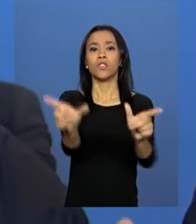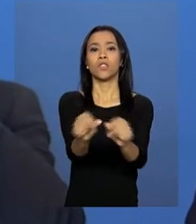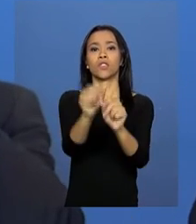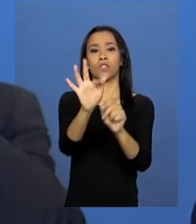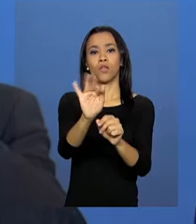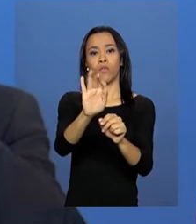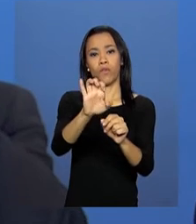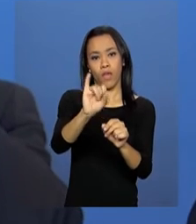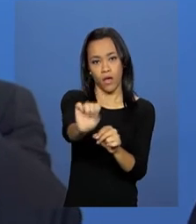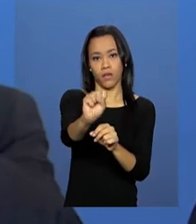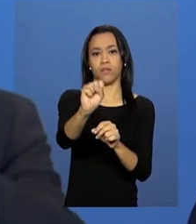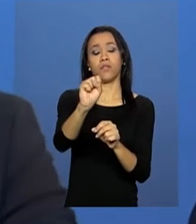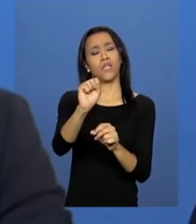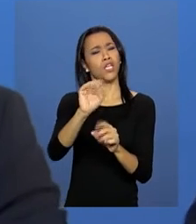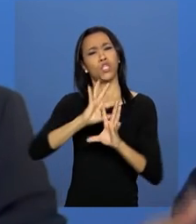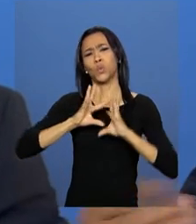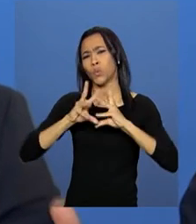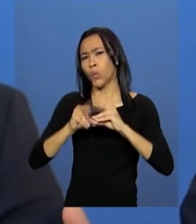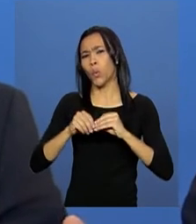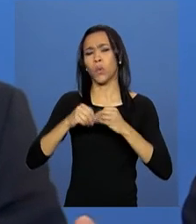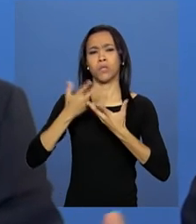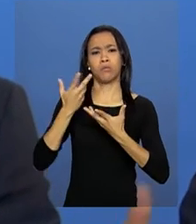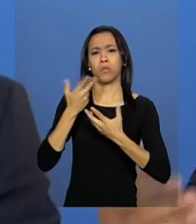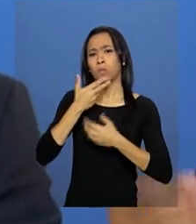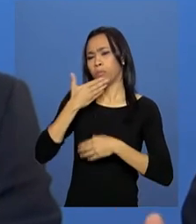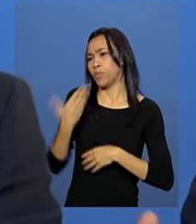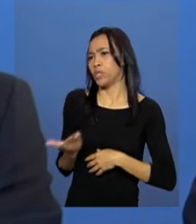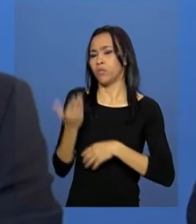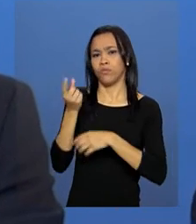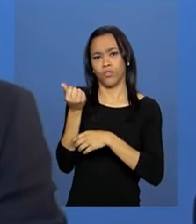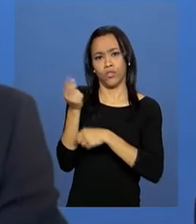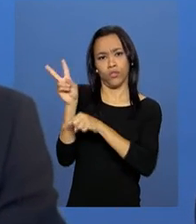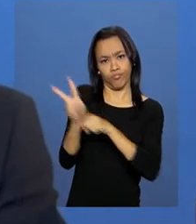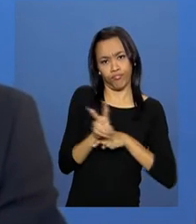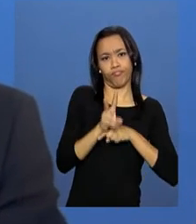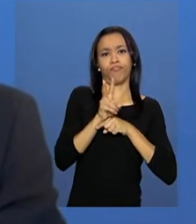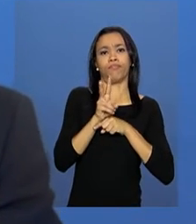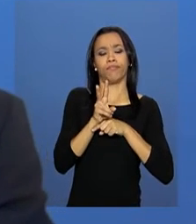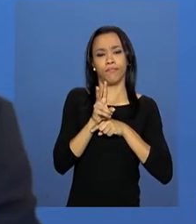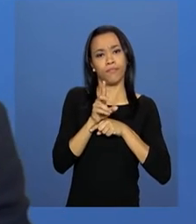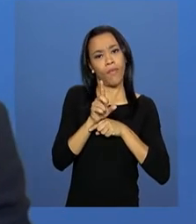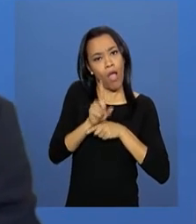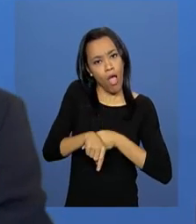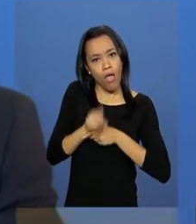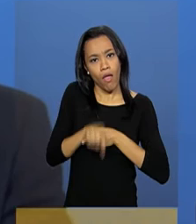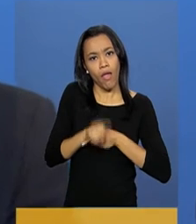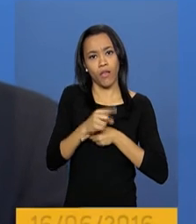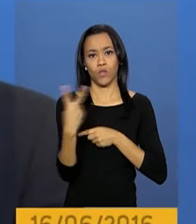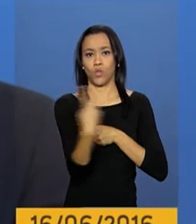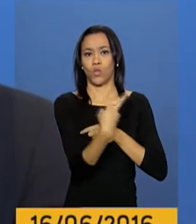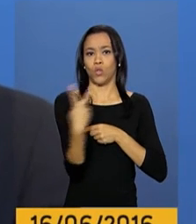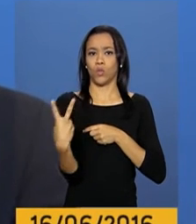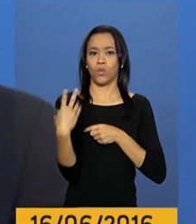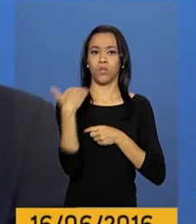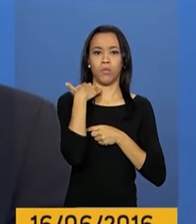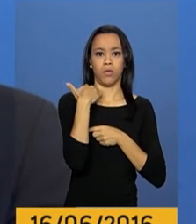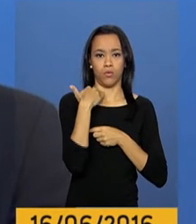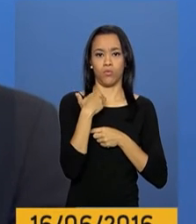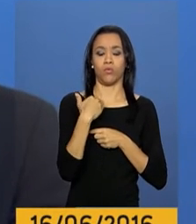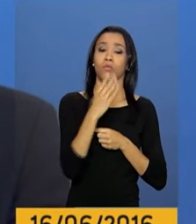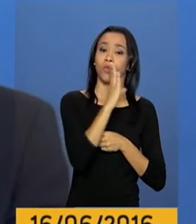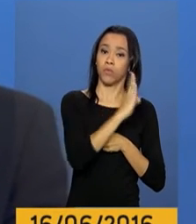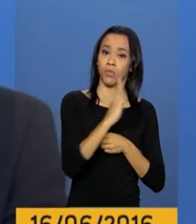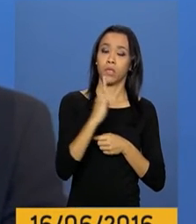a política de concessão de crédito e avaliação de crédito, ela passa necessariamente por esses dois agentes